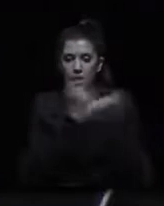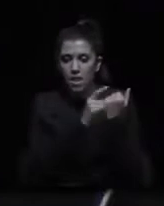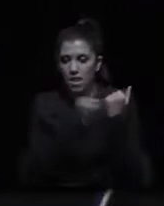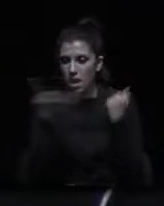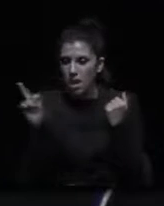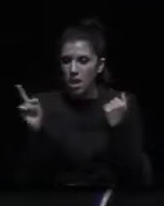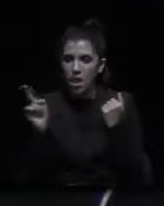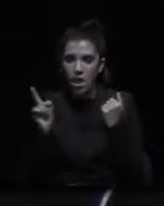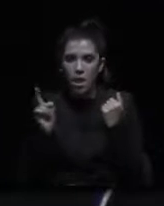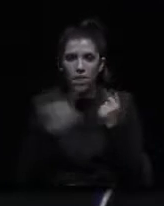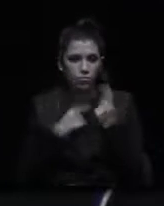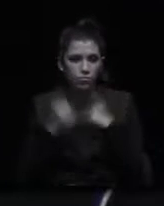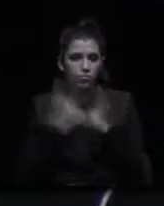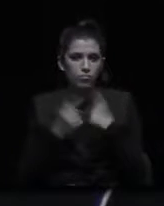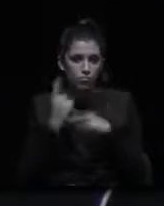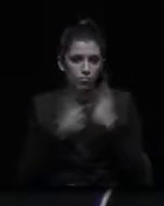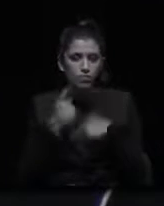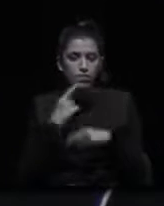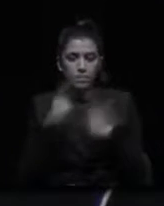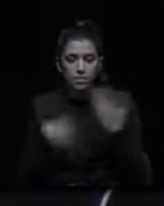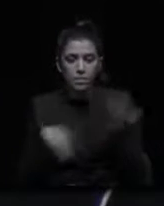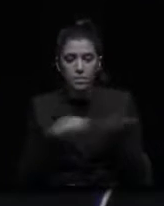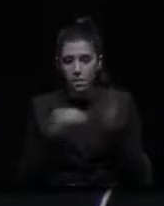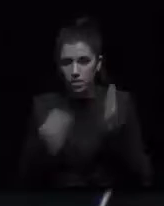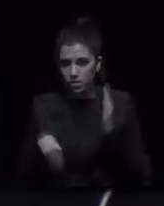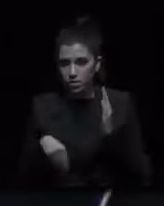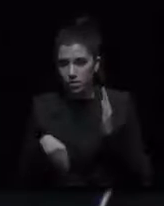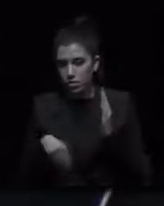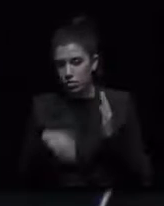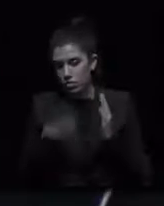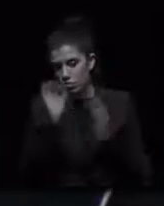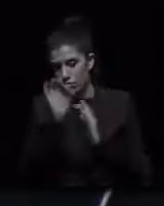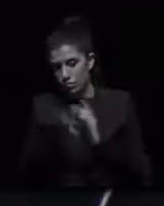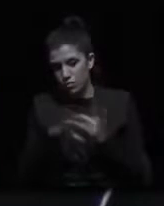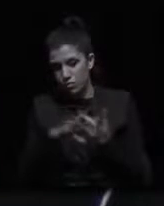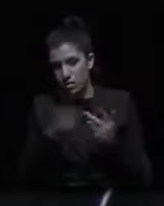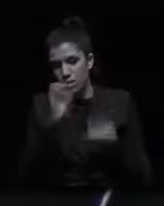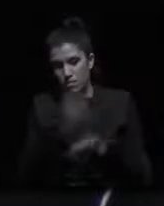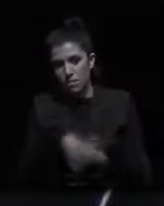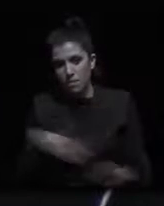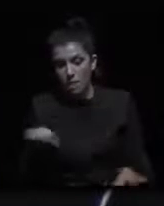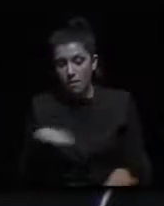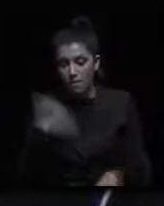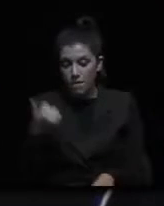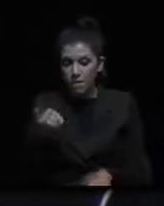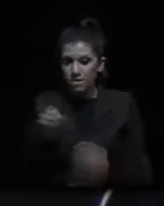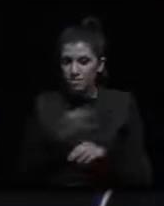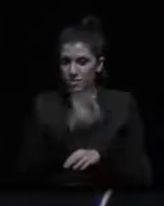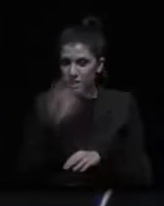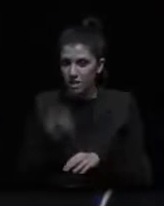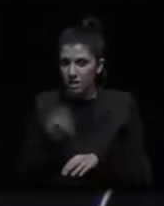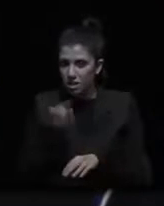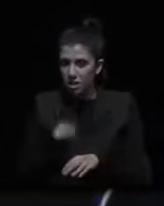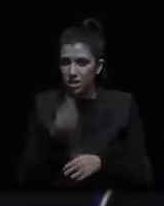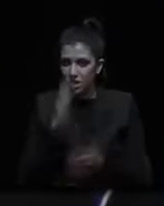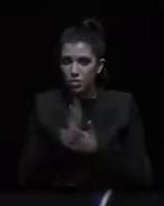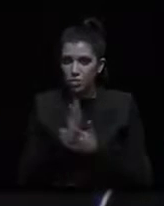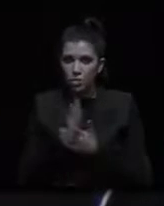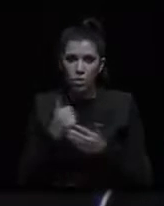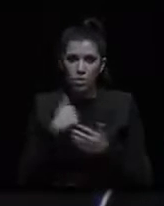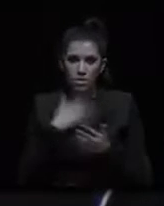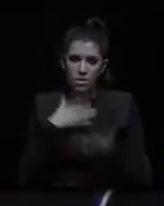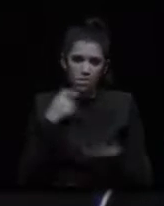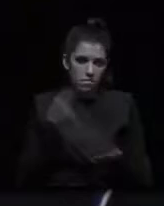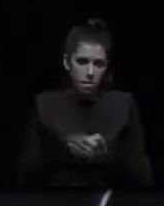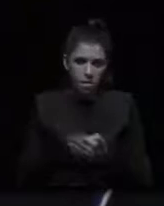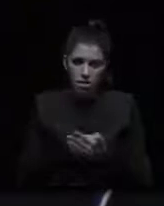têm vindo a ser denunciadas em repetidas petições dirigidas a esta Assembleia. Como para os verdes, estas taxas deverão ser apenas um encargo de empresas